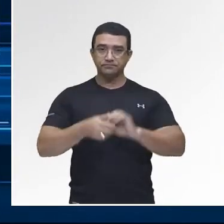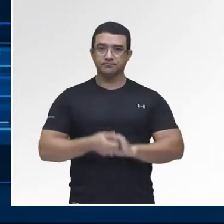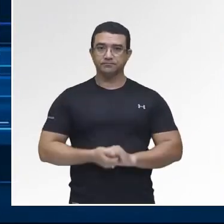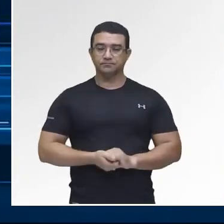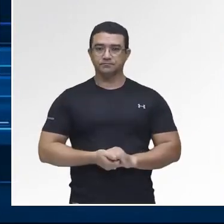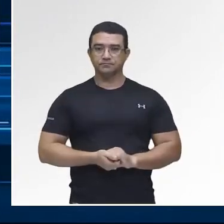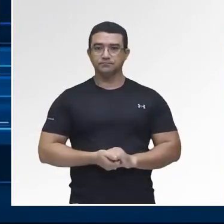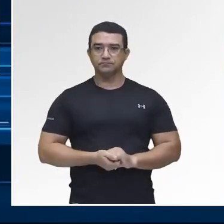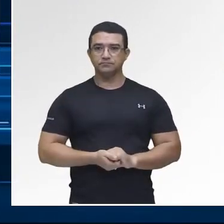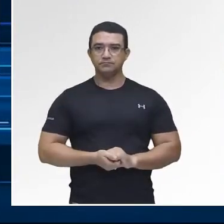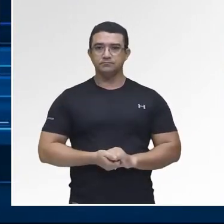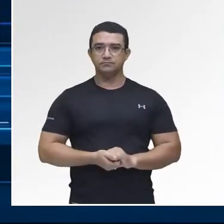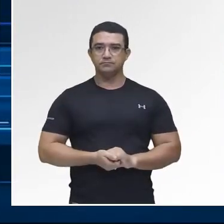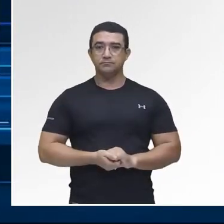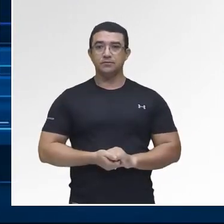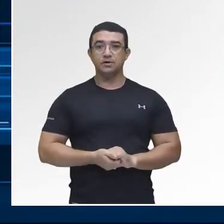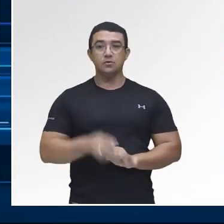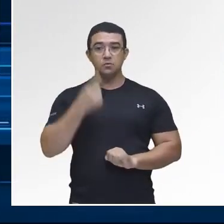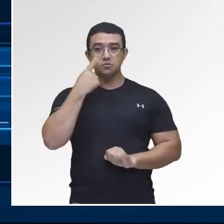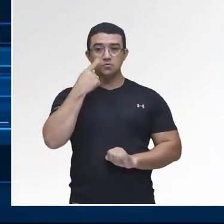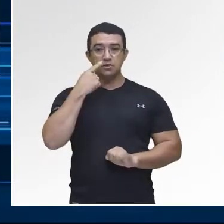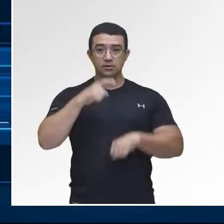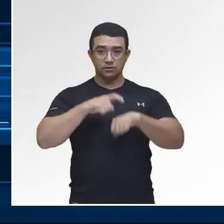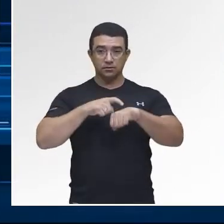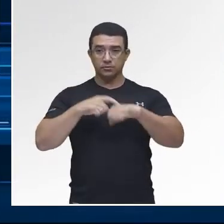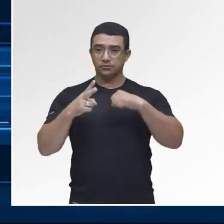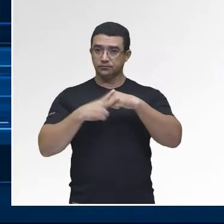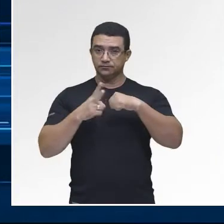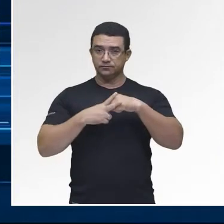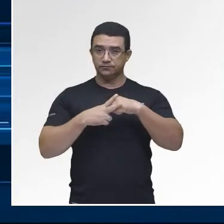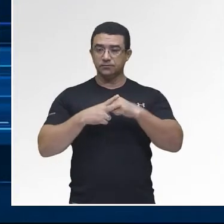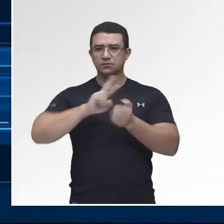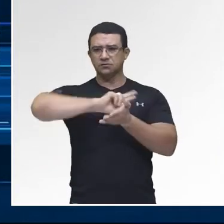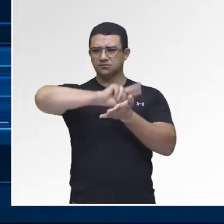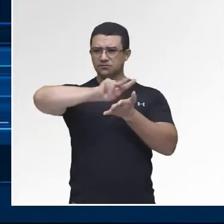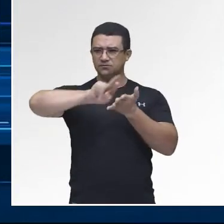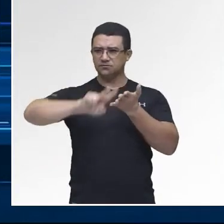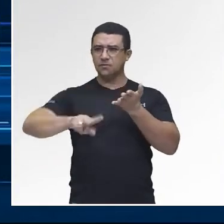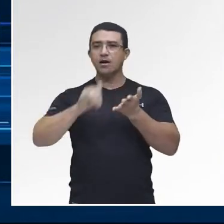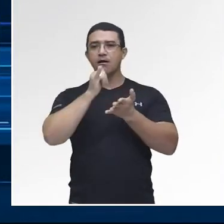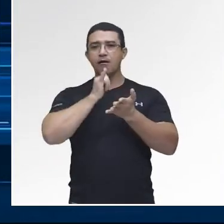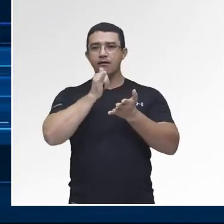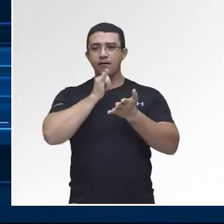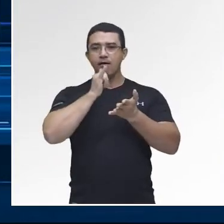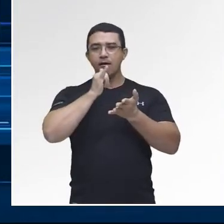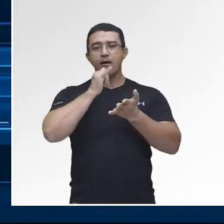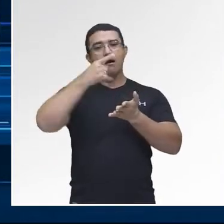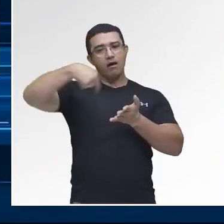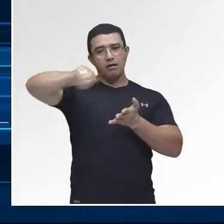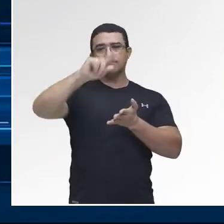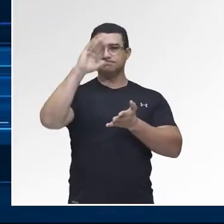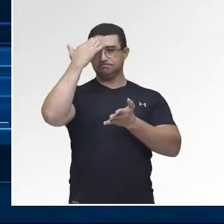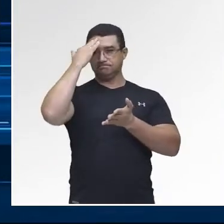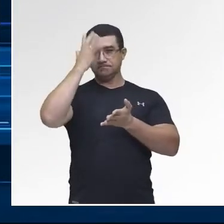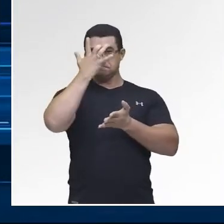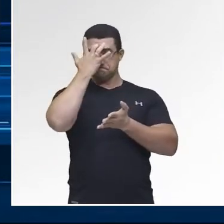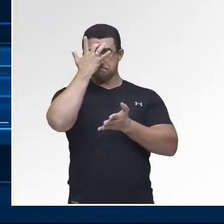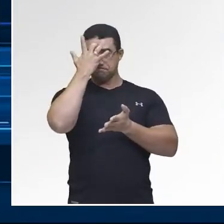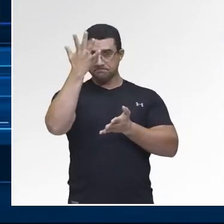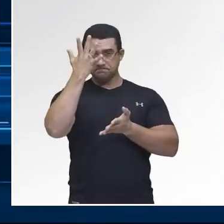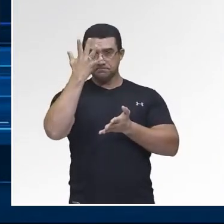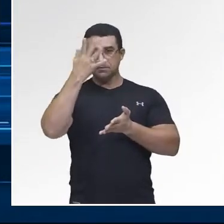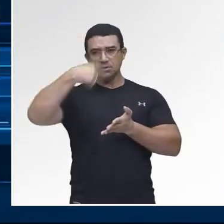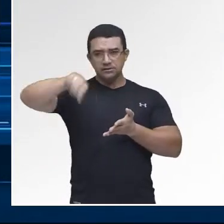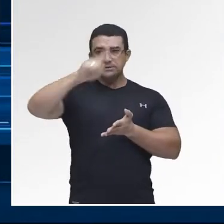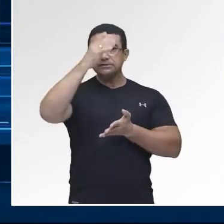também, tá? Nós vamos então ver esse tempo verbal com vários exemplos aí para facilitar a compreensão de vocês, tá? Saber em